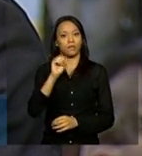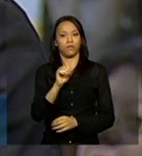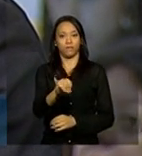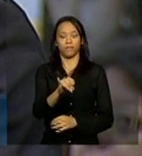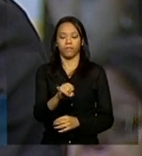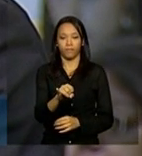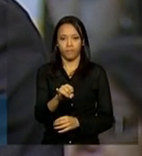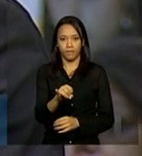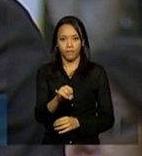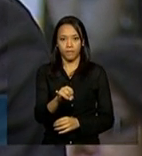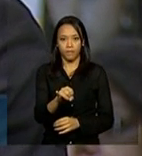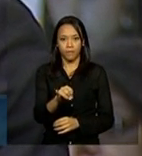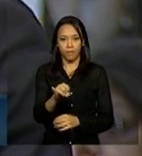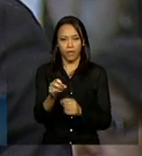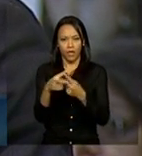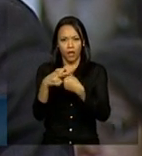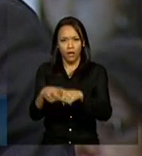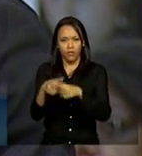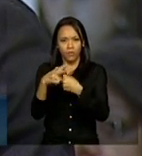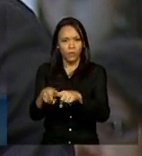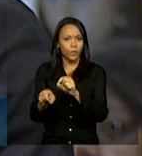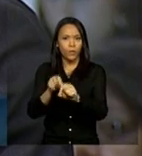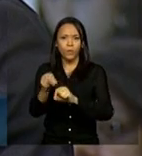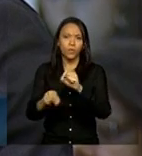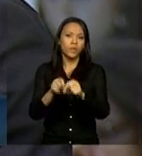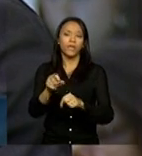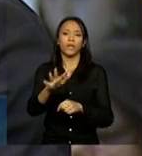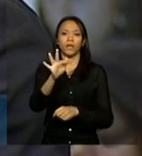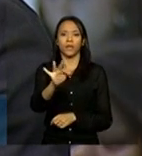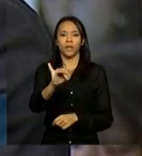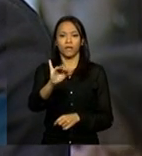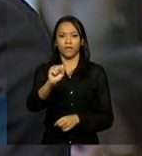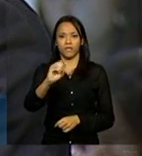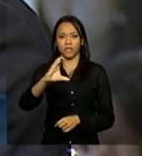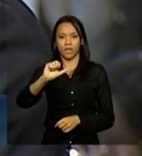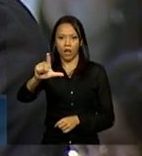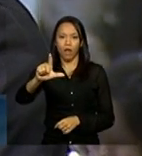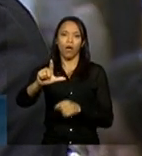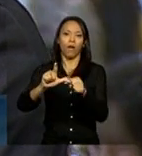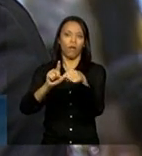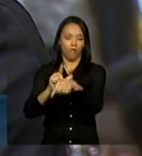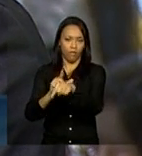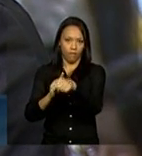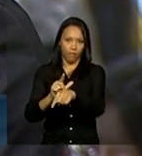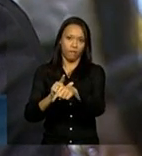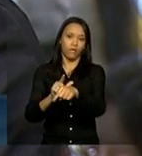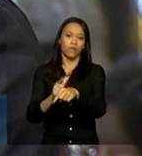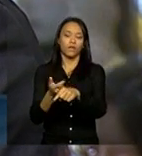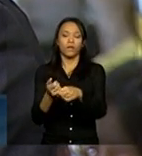de ajustamento fiscal em 2015, se os investimentos